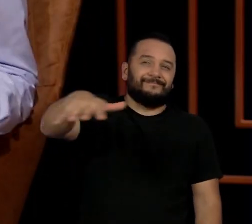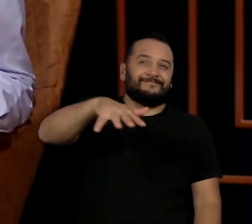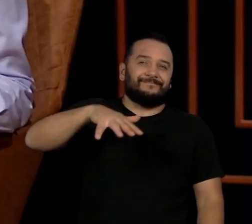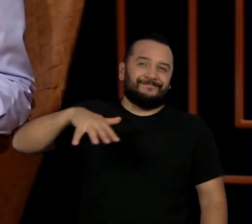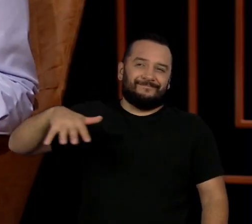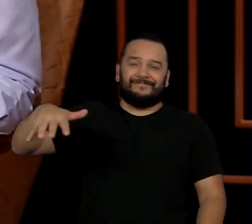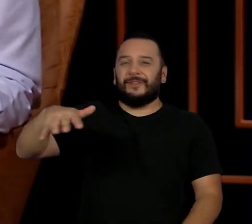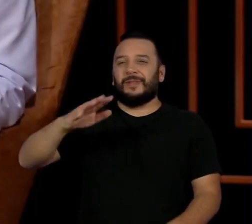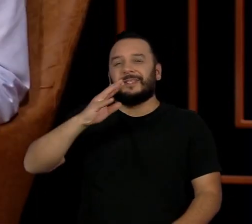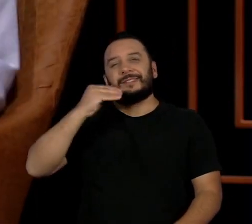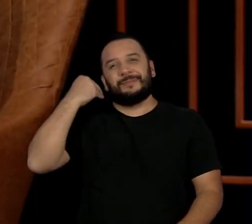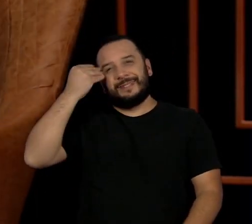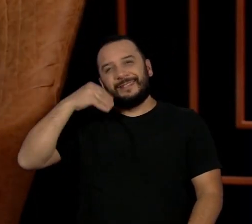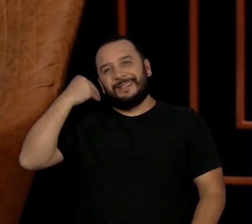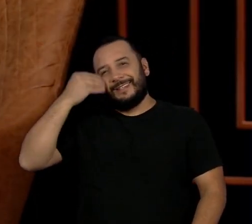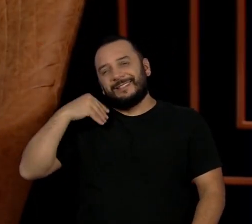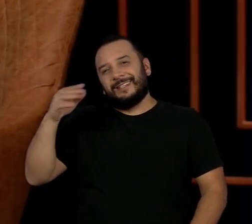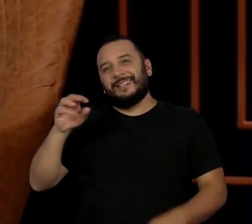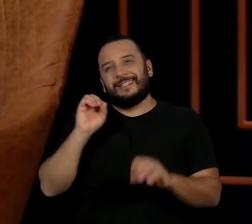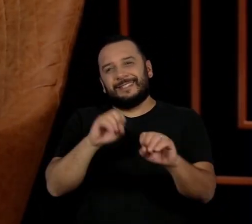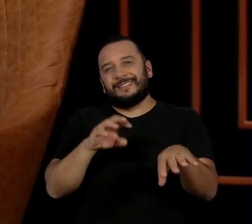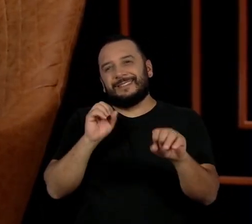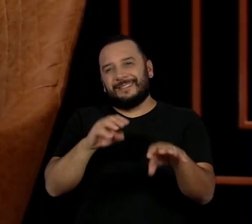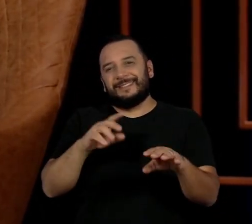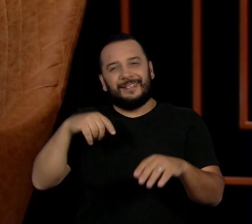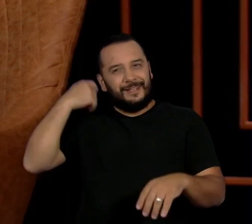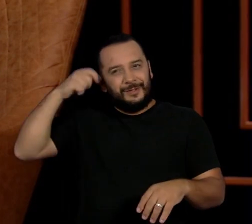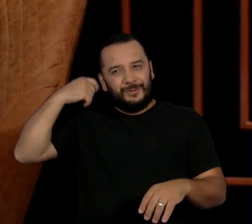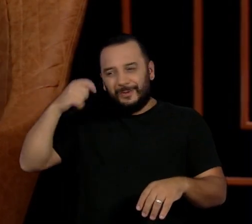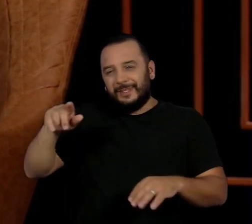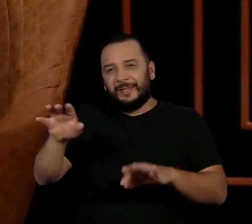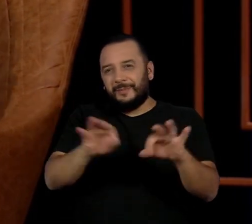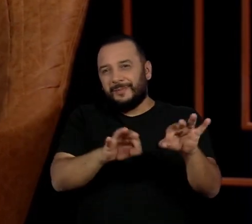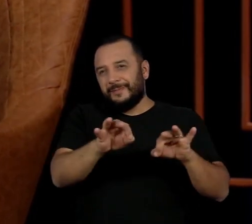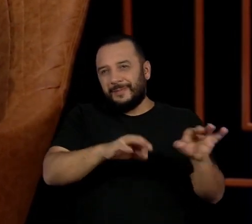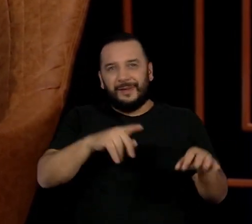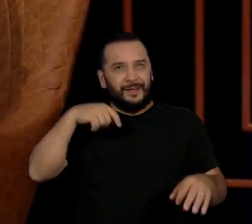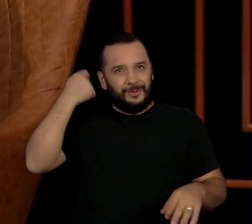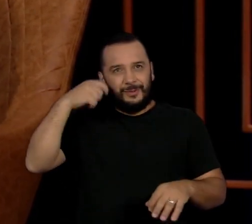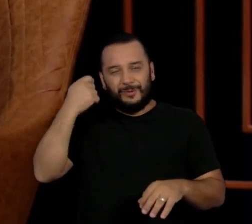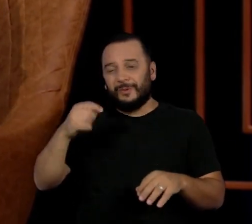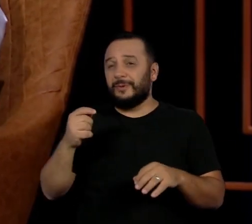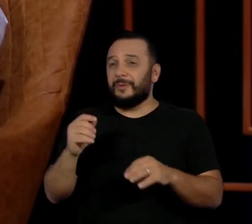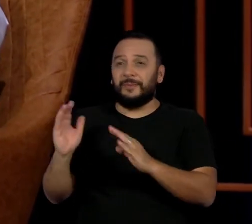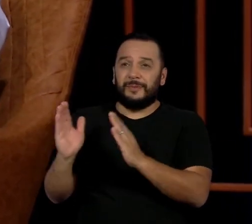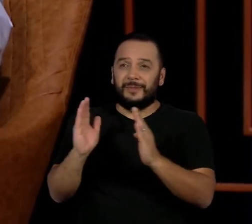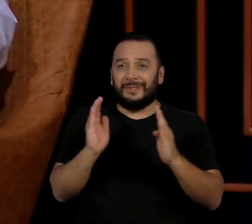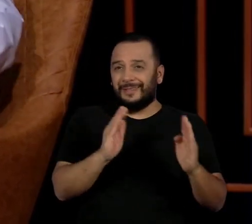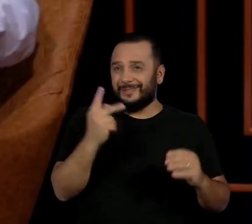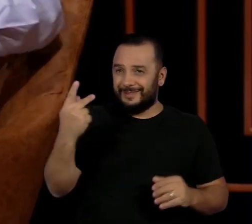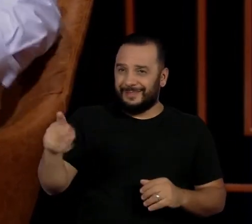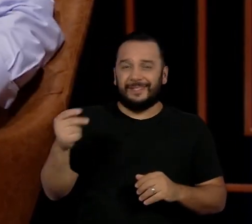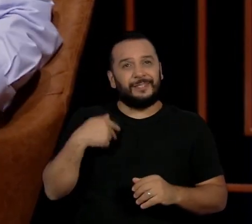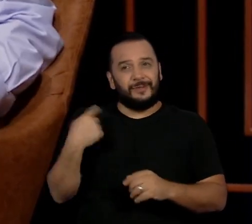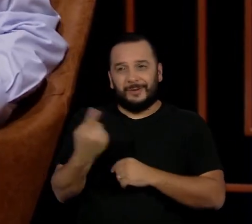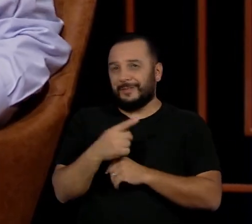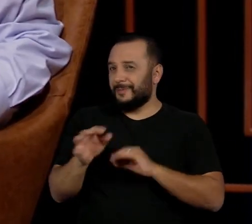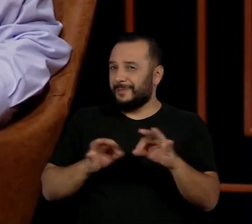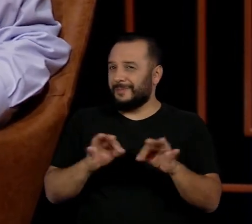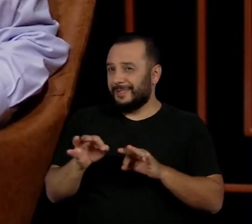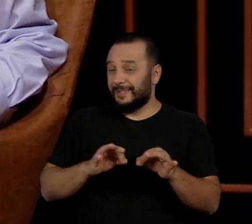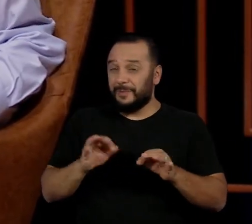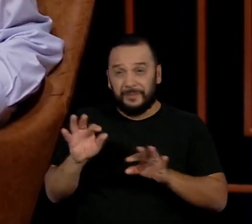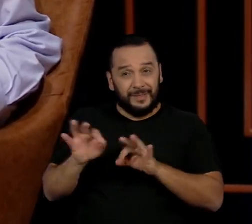Um preparador de ator, assim, impressionante. As preparações, no caso do processo dele, a gente faz preparação. A preparação dele